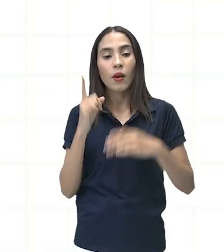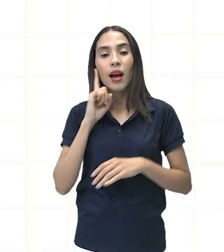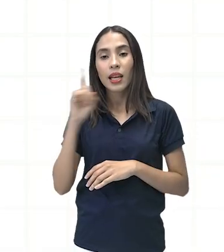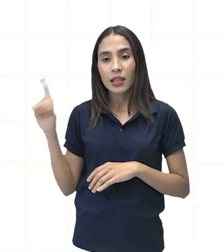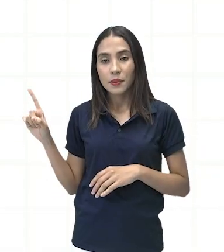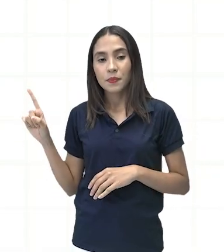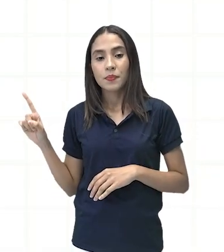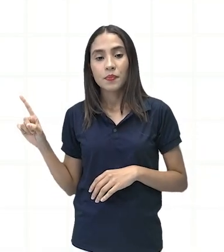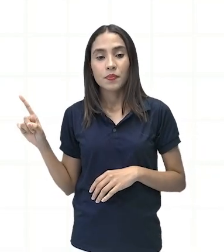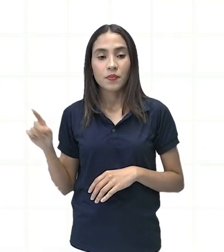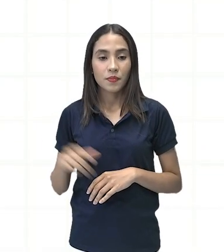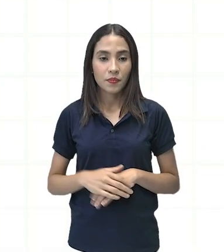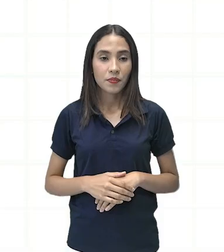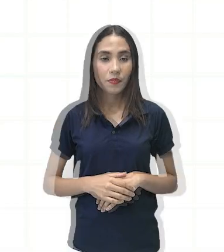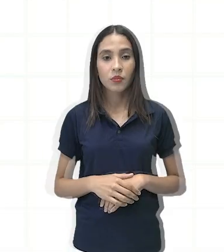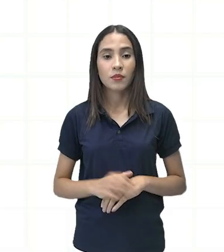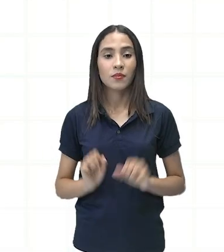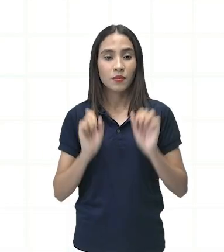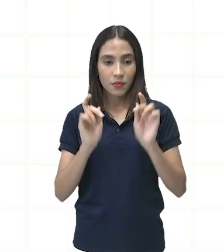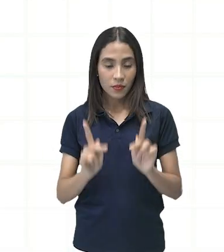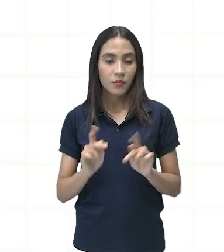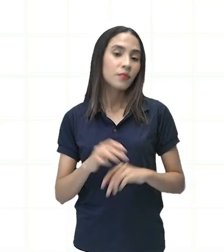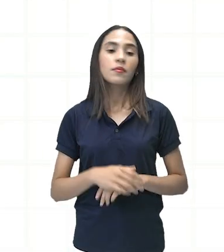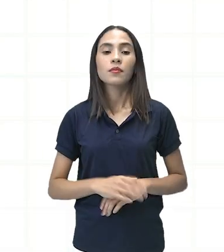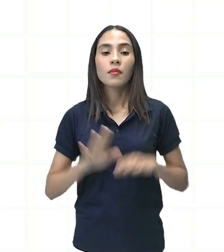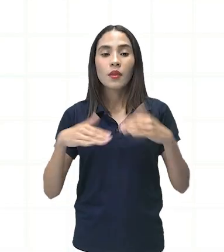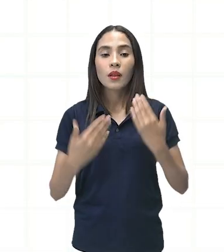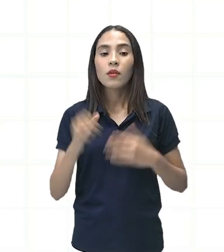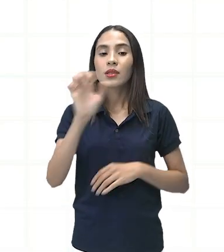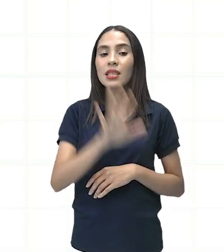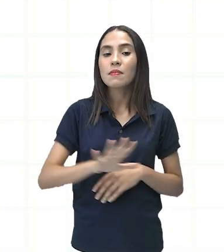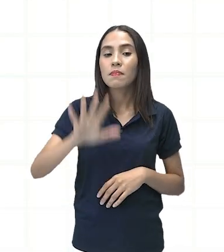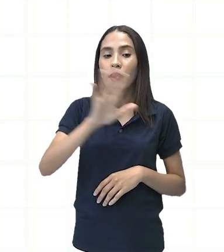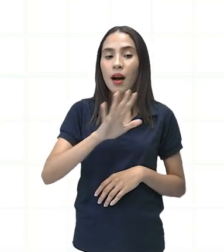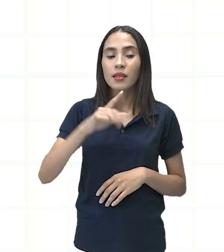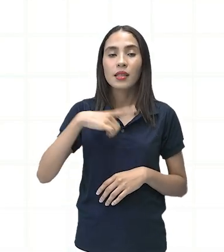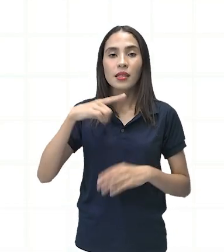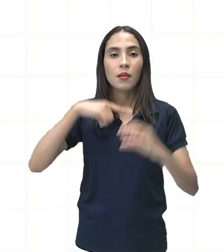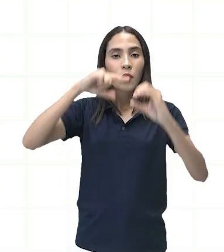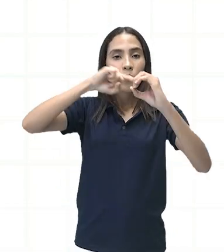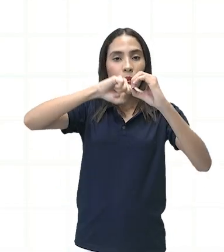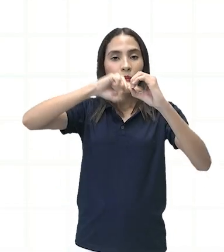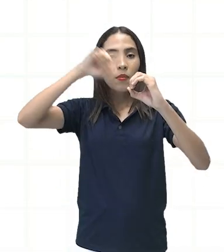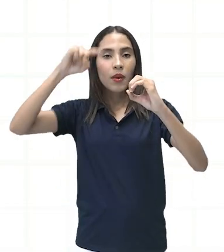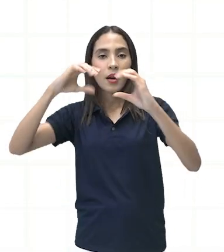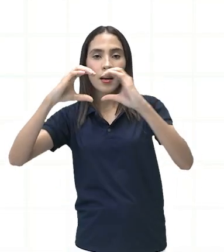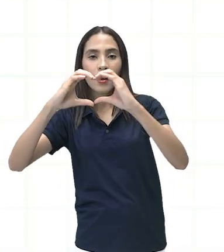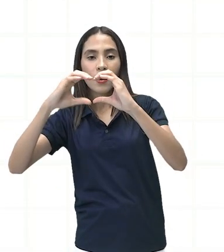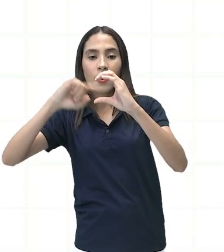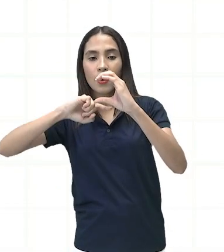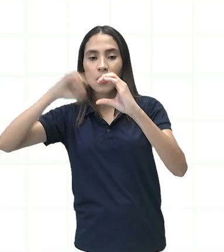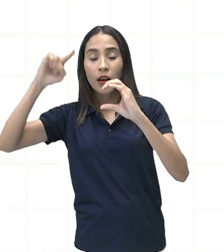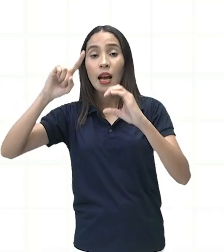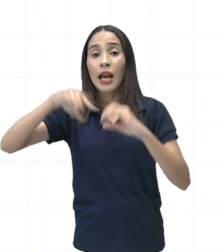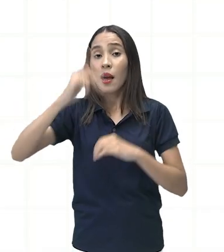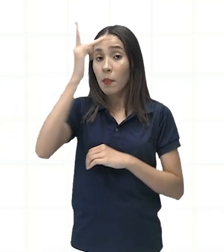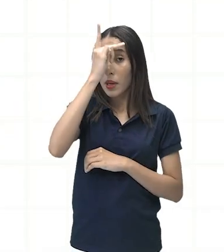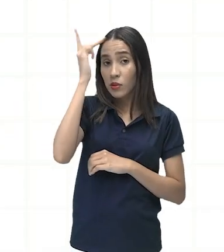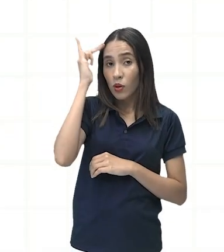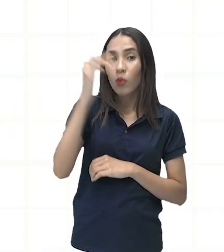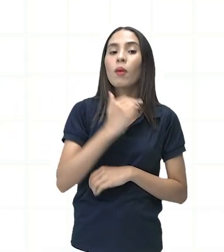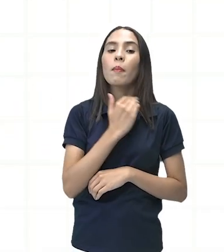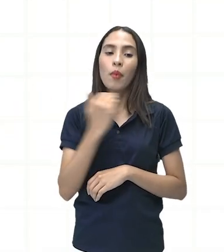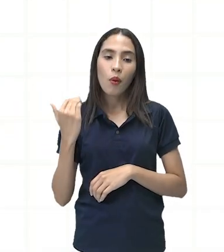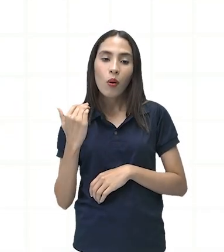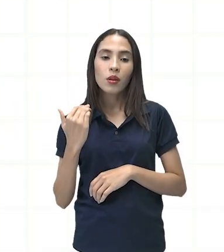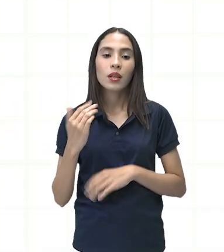do losango, certo? Então, esses símbolos que apresentam um traço representam os indivíduos falecidos, e o